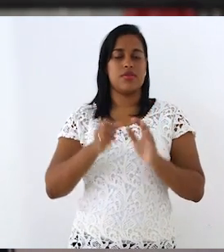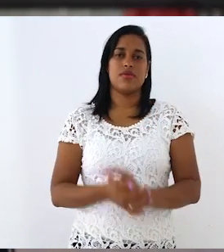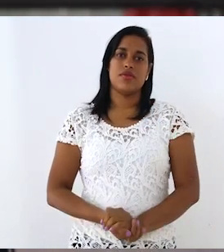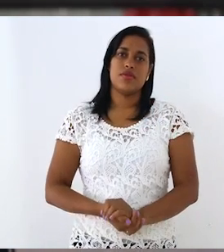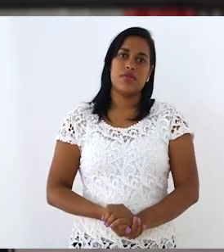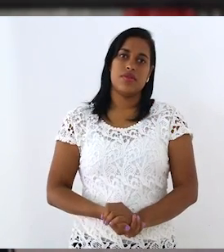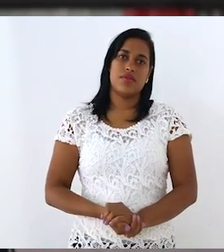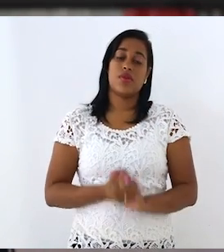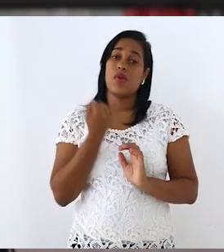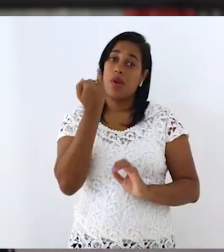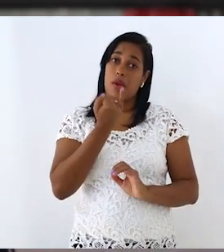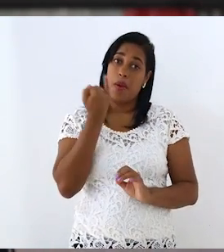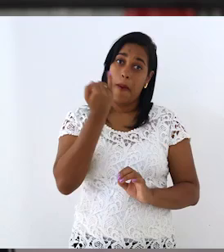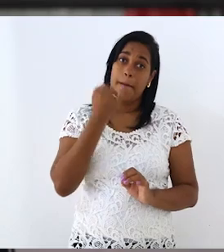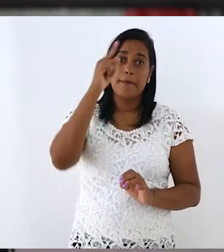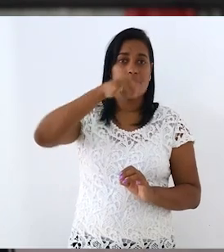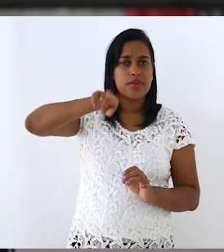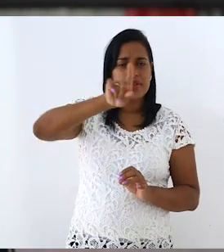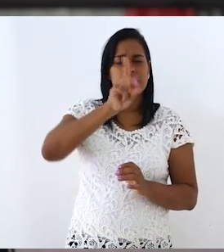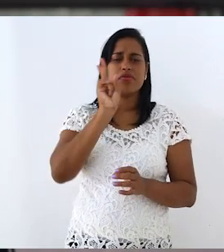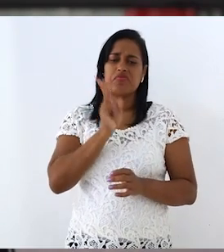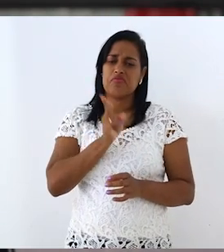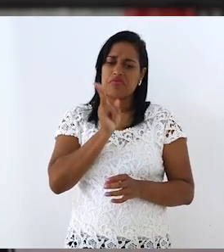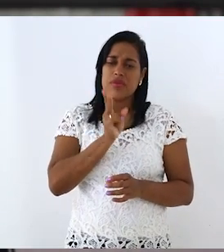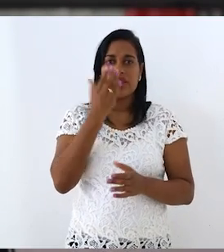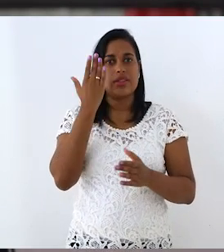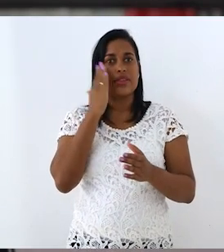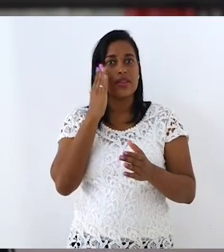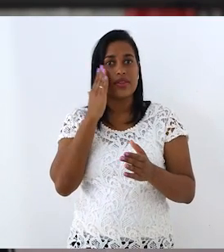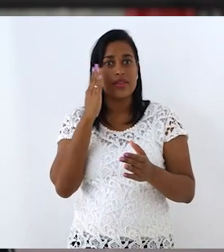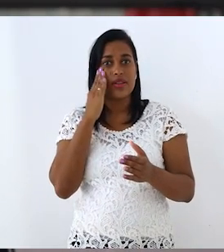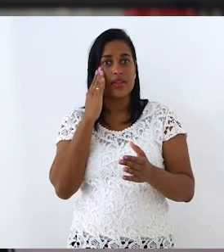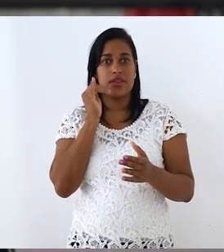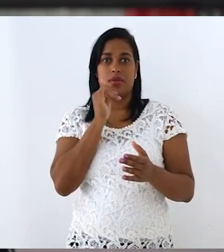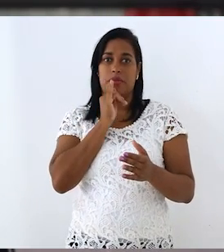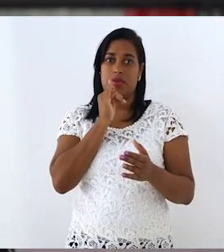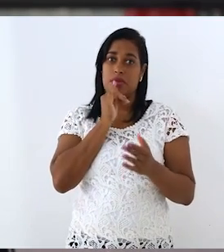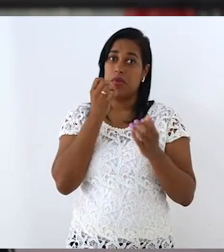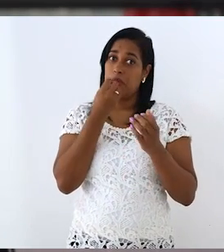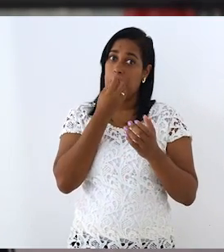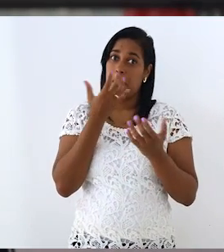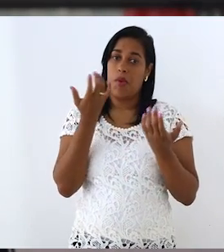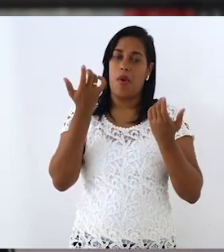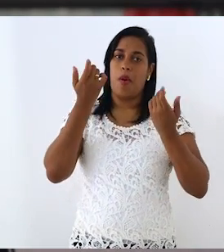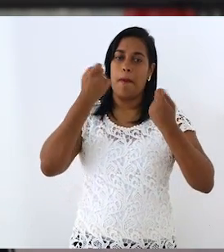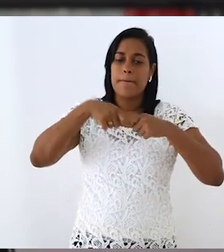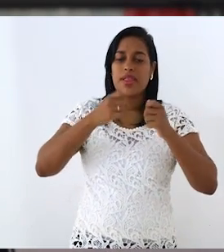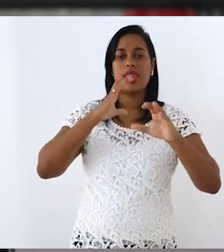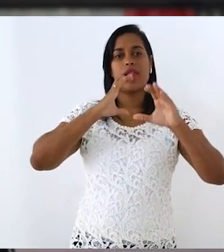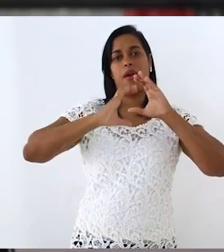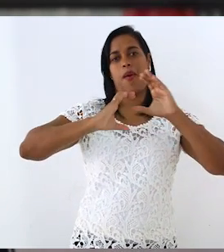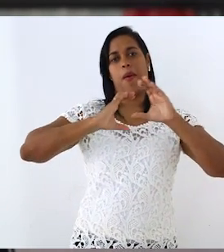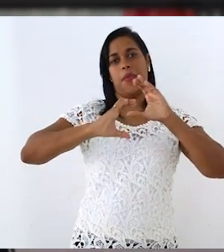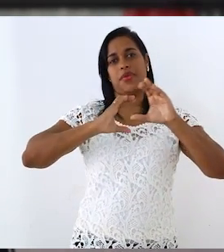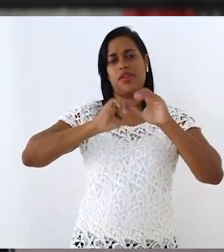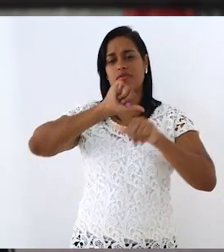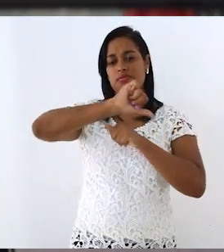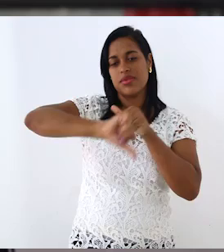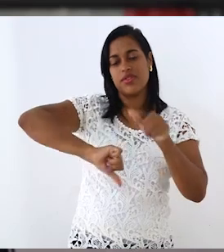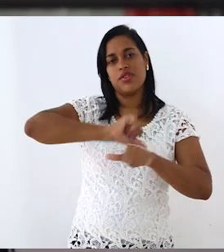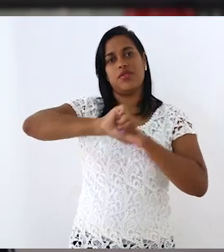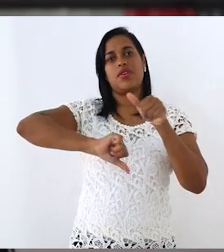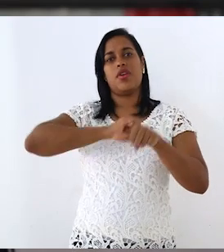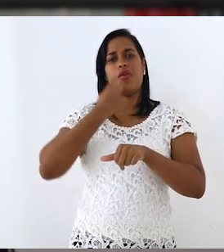Enfim, o importante é você estar ciente de que investir em uma boa competência comunicacional transforma você